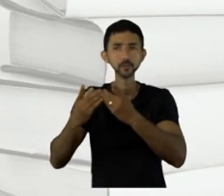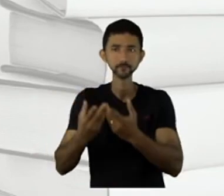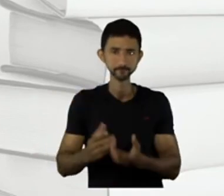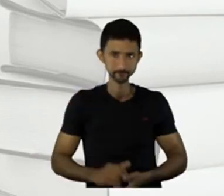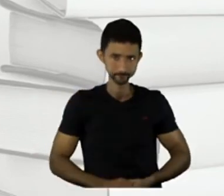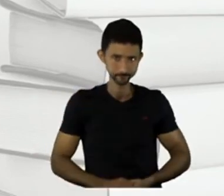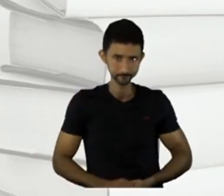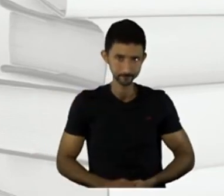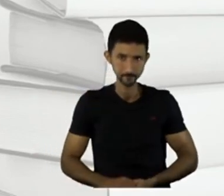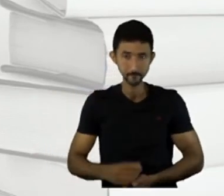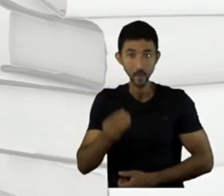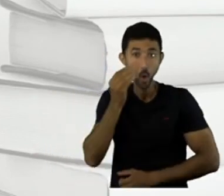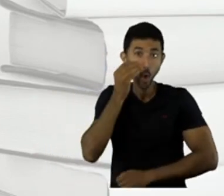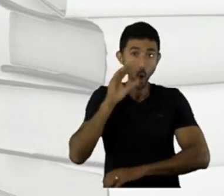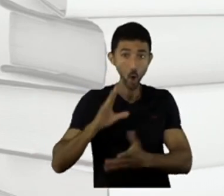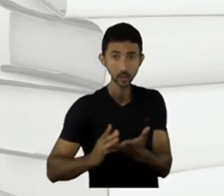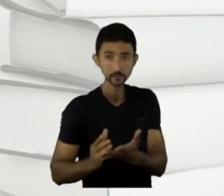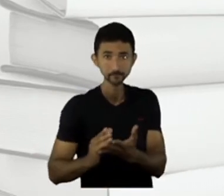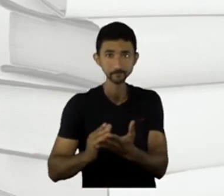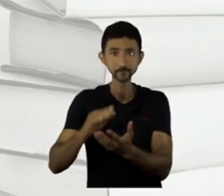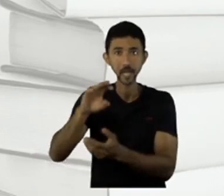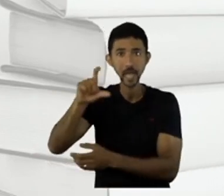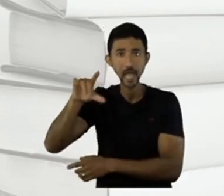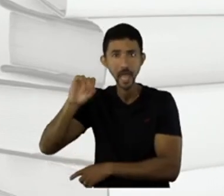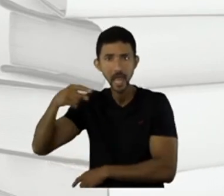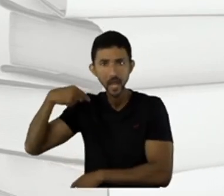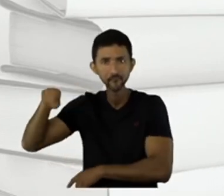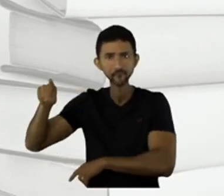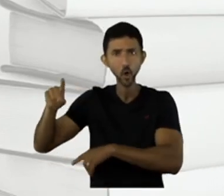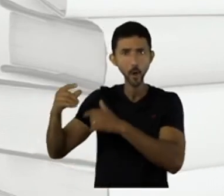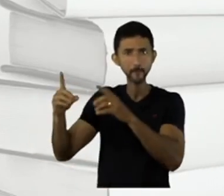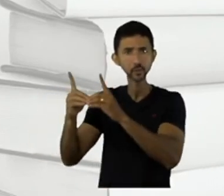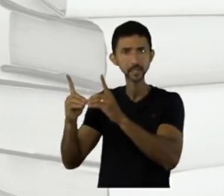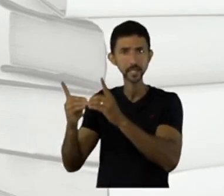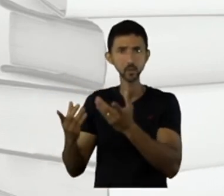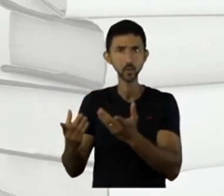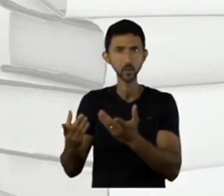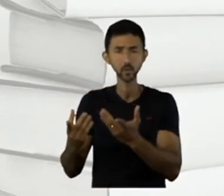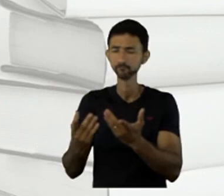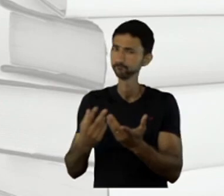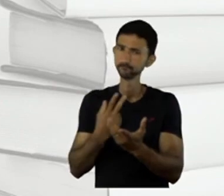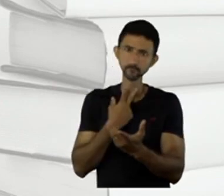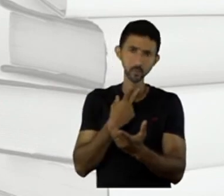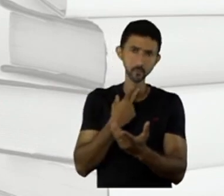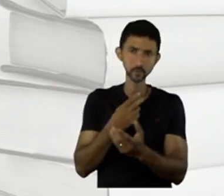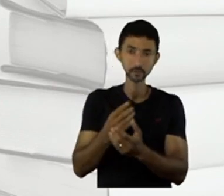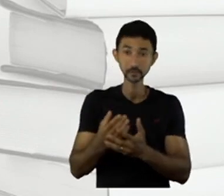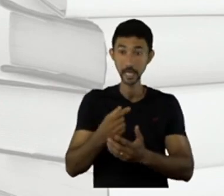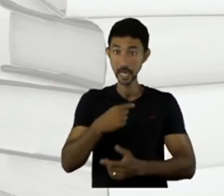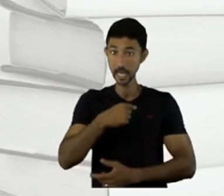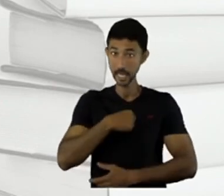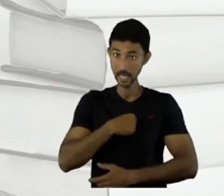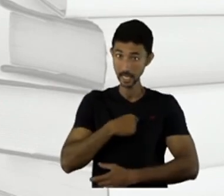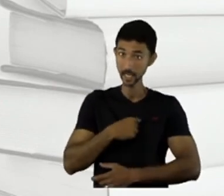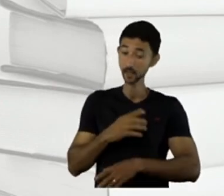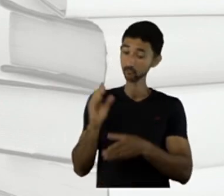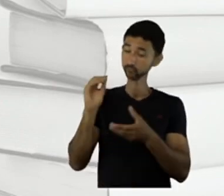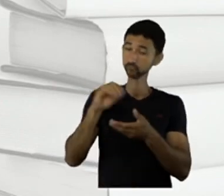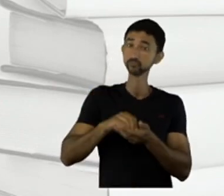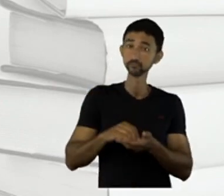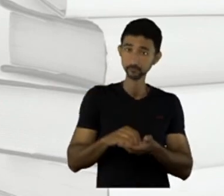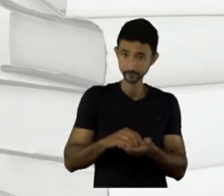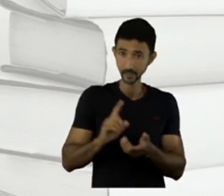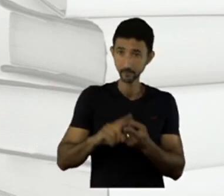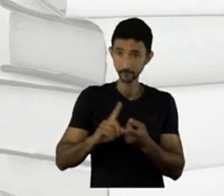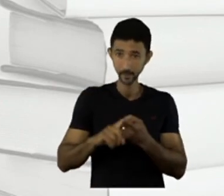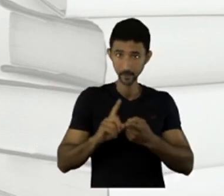agora. Eu posso falar elas fomos a Mosqueiro? Não, porque olha lá, tem o eu. Eu estou inclusa